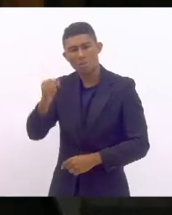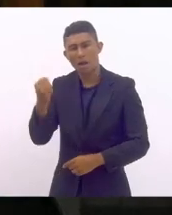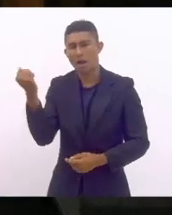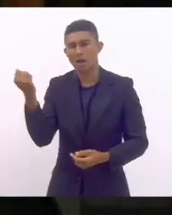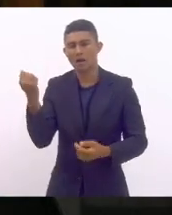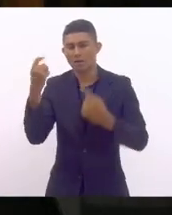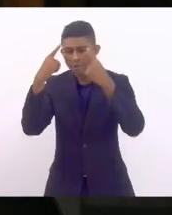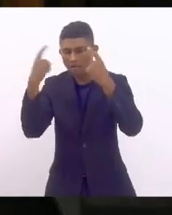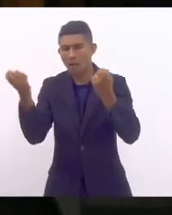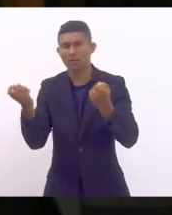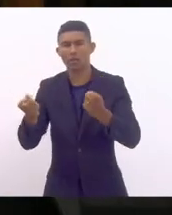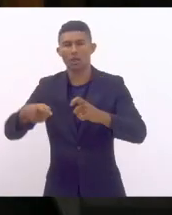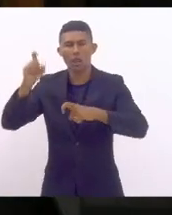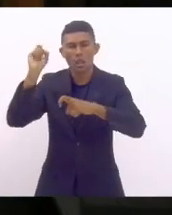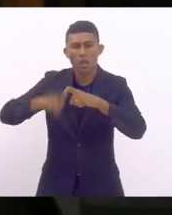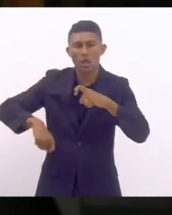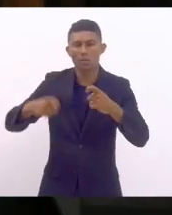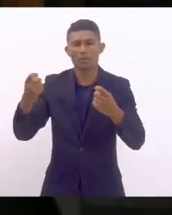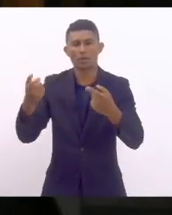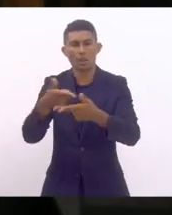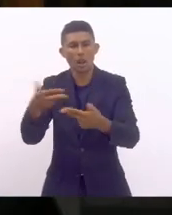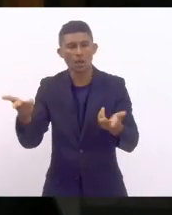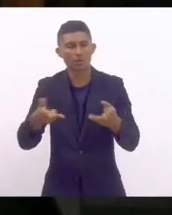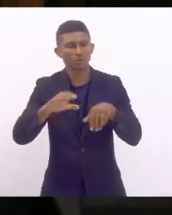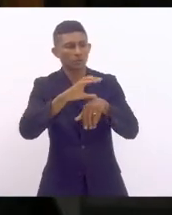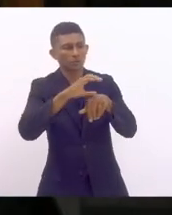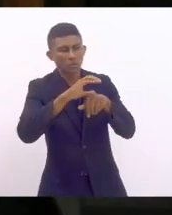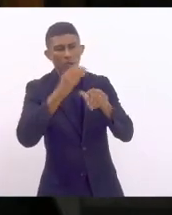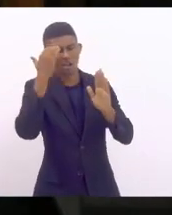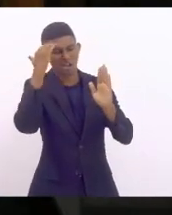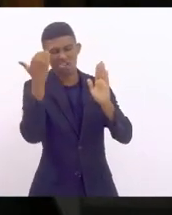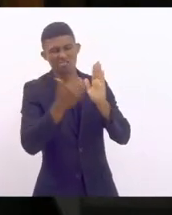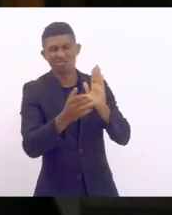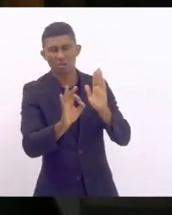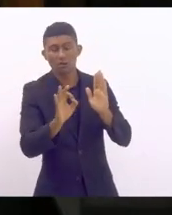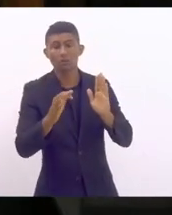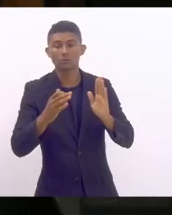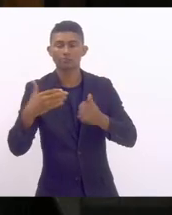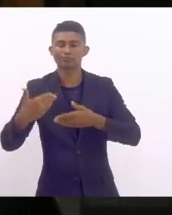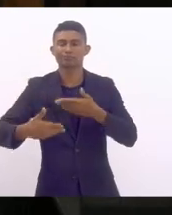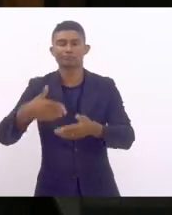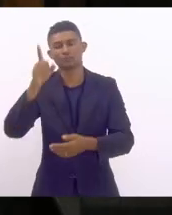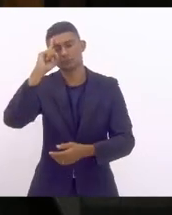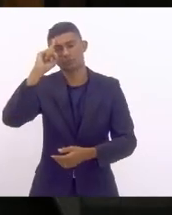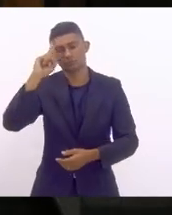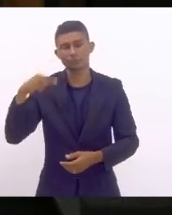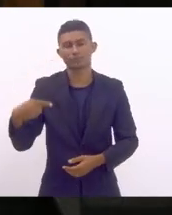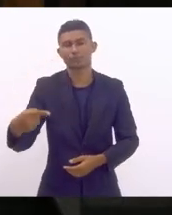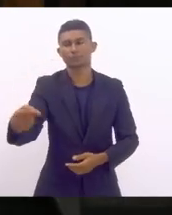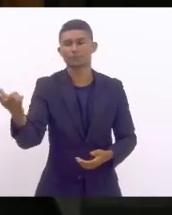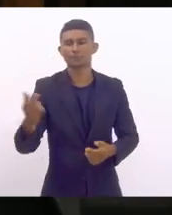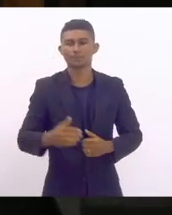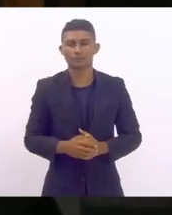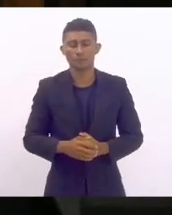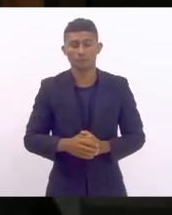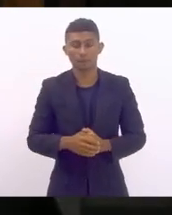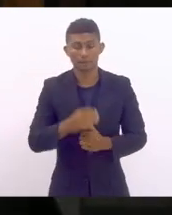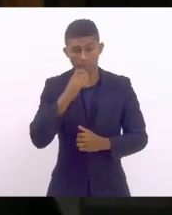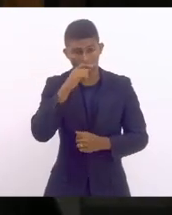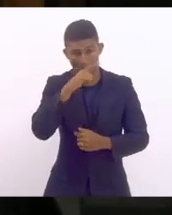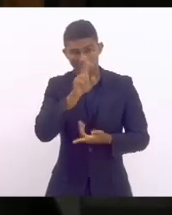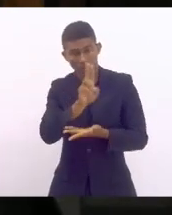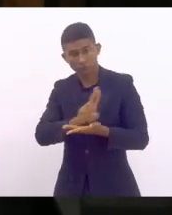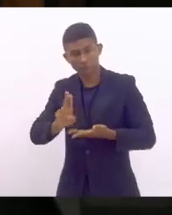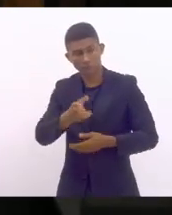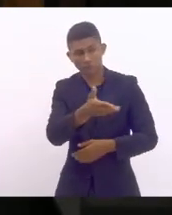estupros diz respeito aos com a constituição acontecem no cotidiano e as Universidades